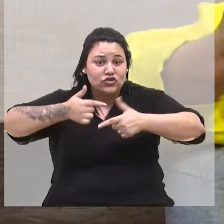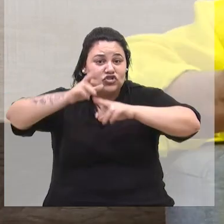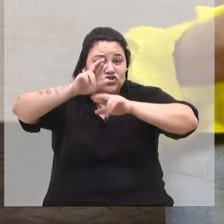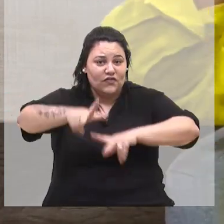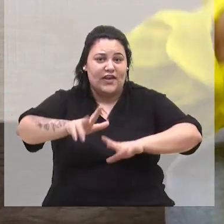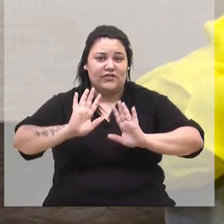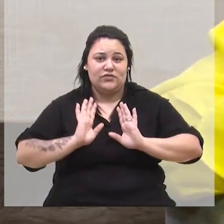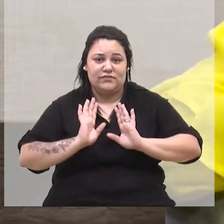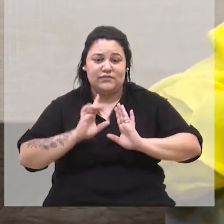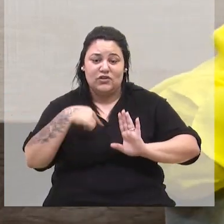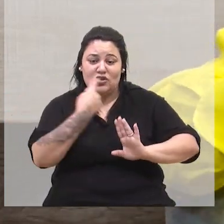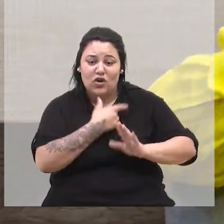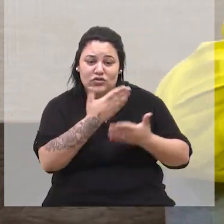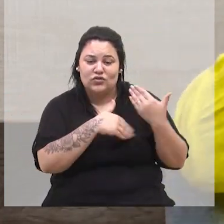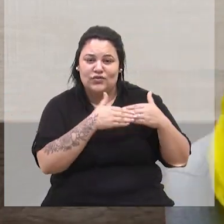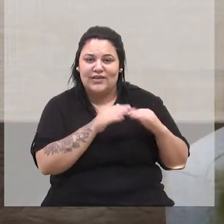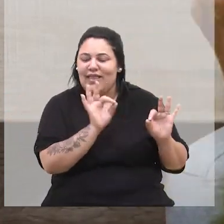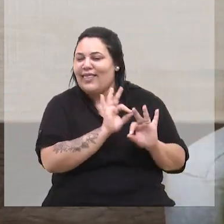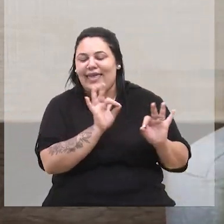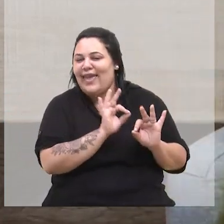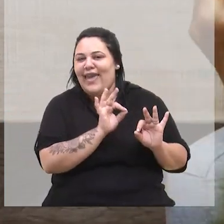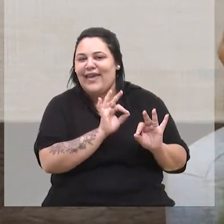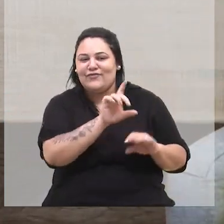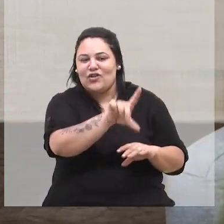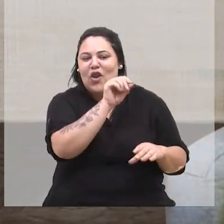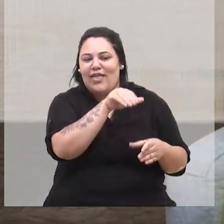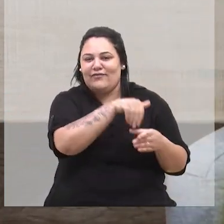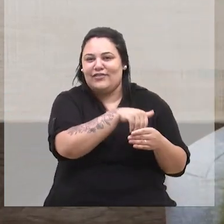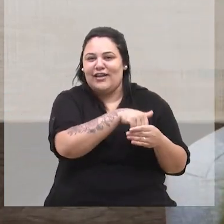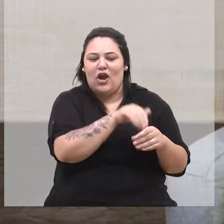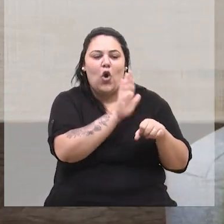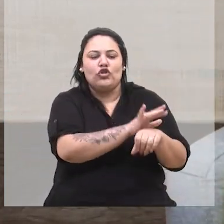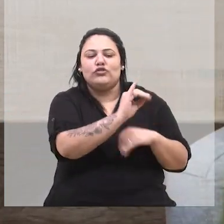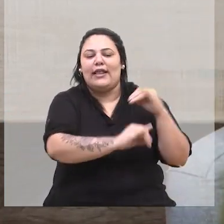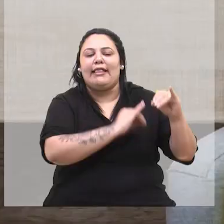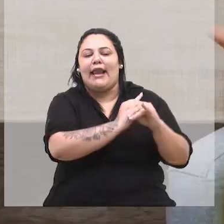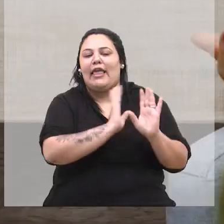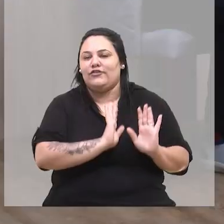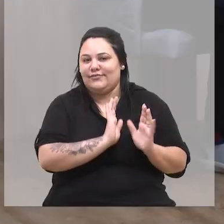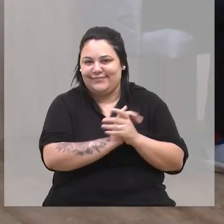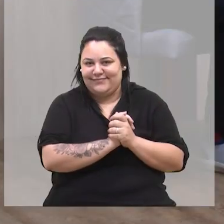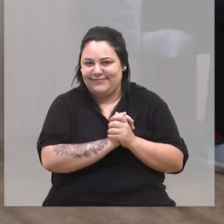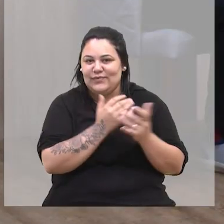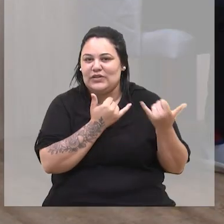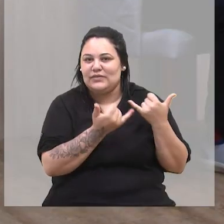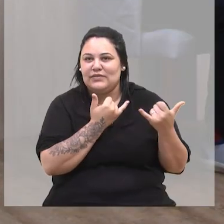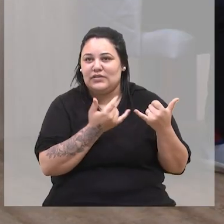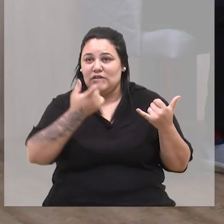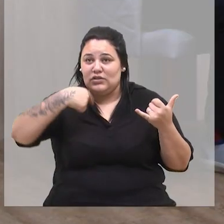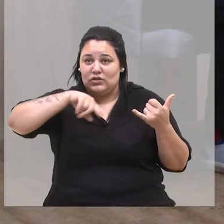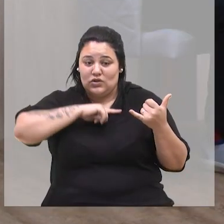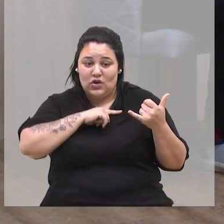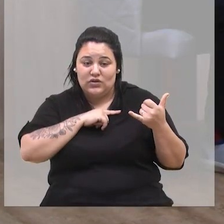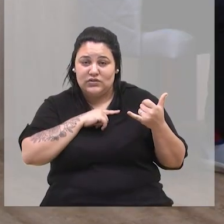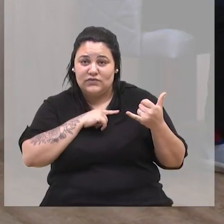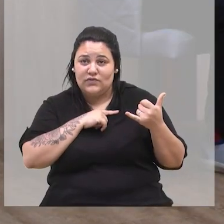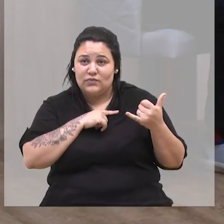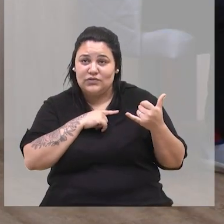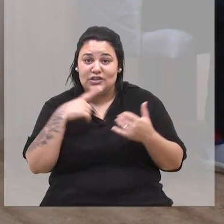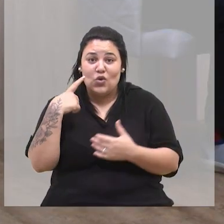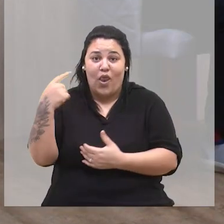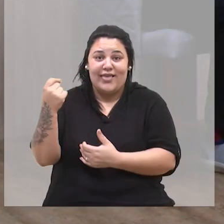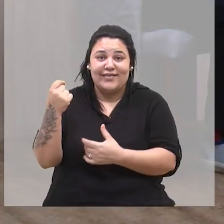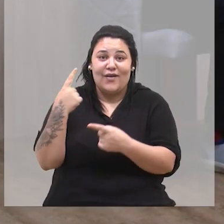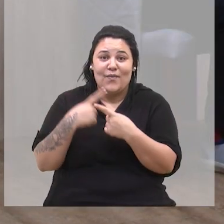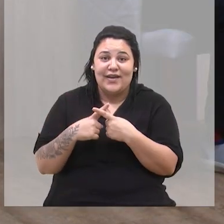processos eleitorais diferentes. Nós todas, ninguém foi eleita com o auxílio da internet. Nós fomos eleitas,